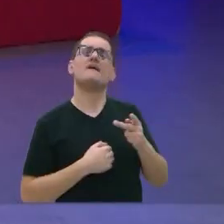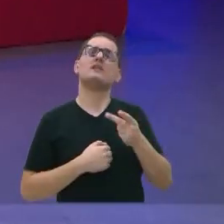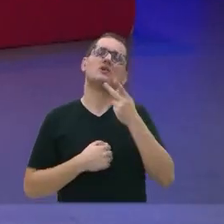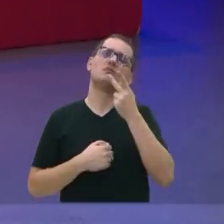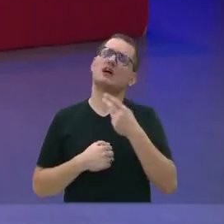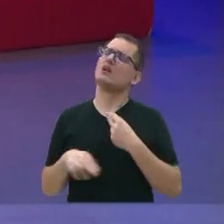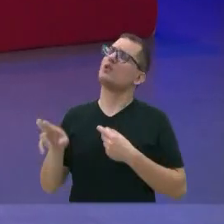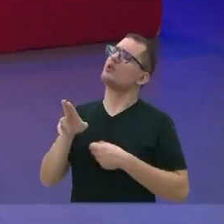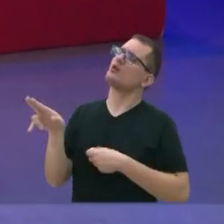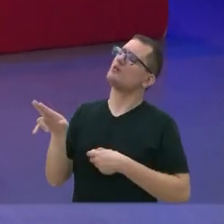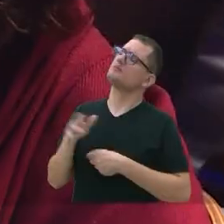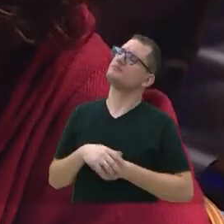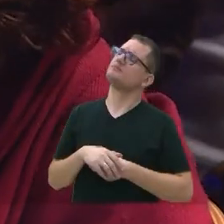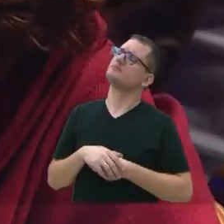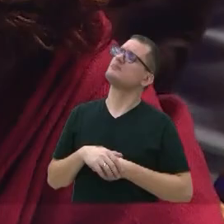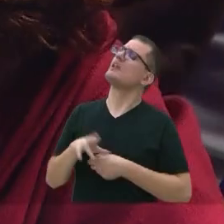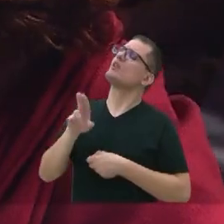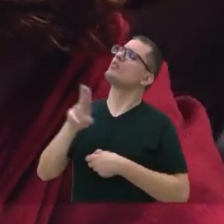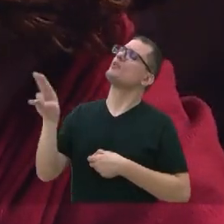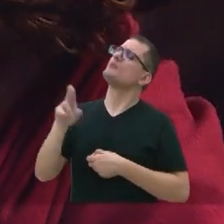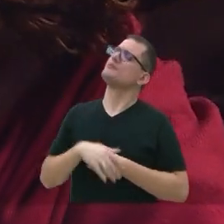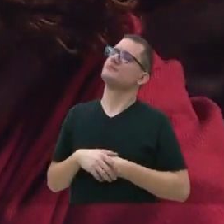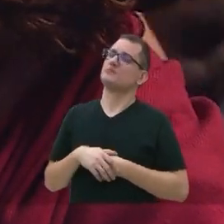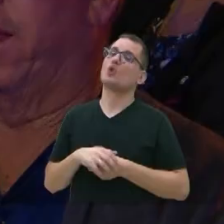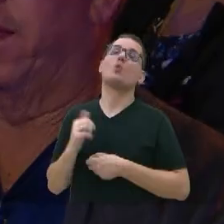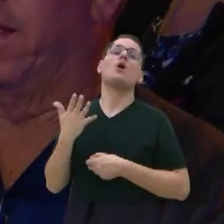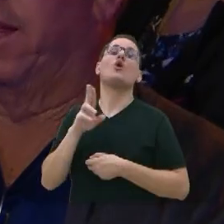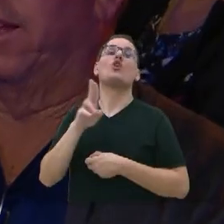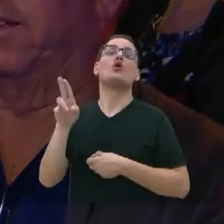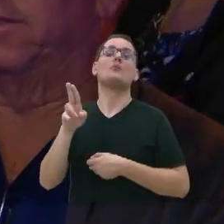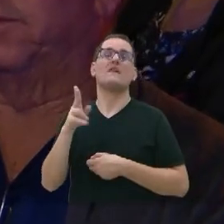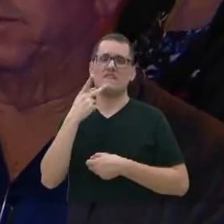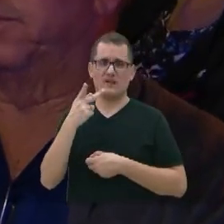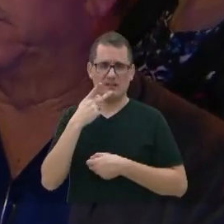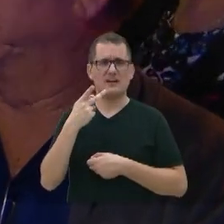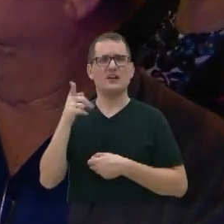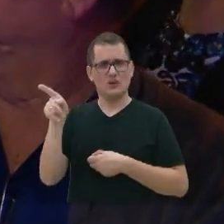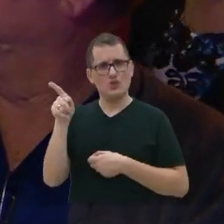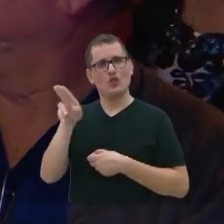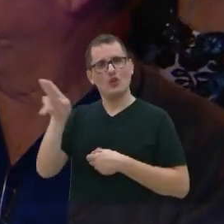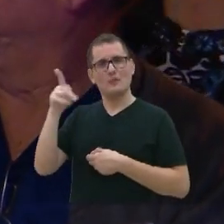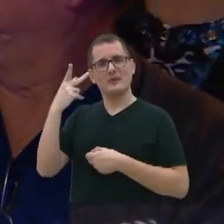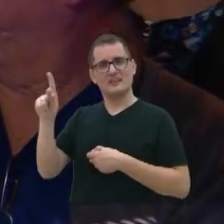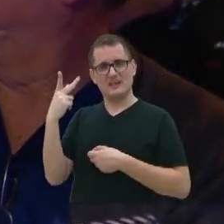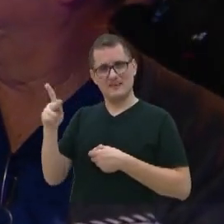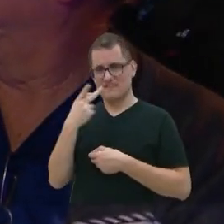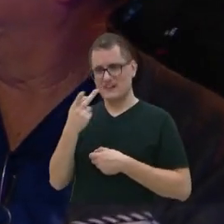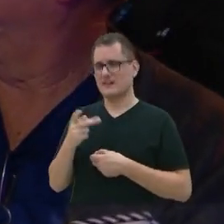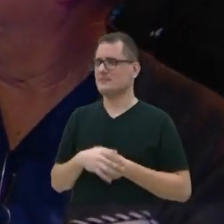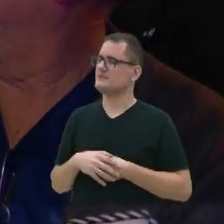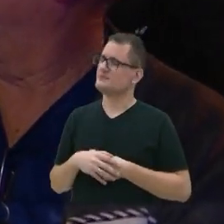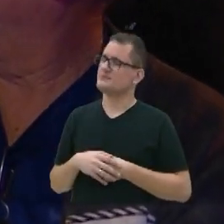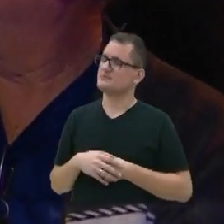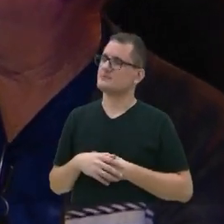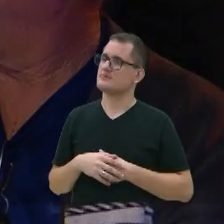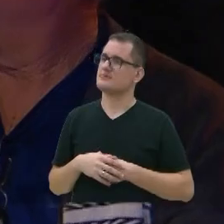nome dela. Qual o nome? Fale mais uma vez. Isso.